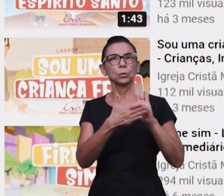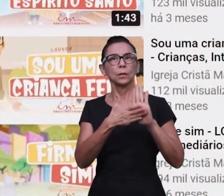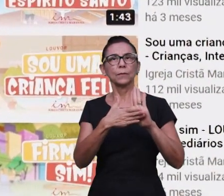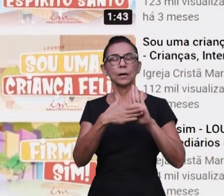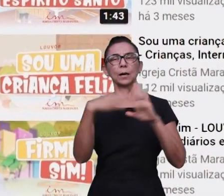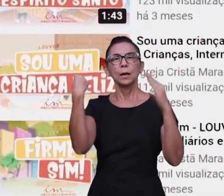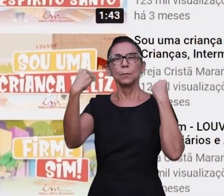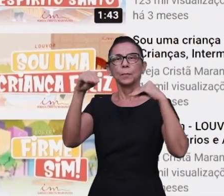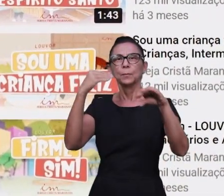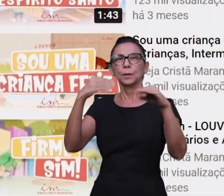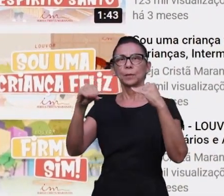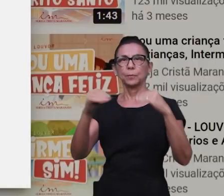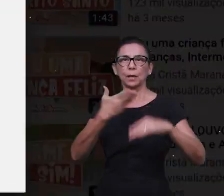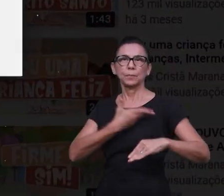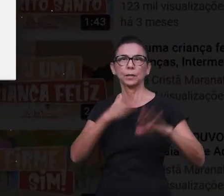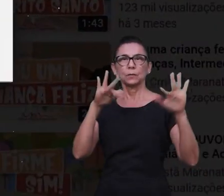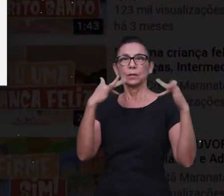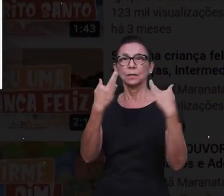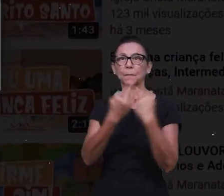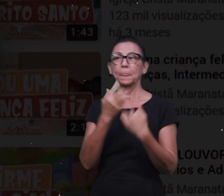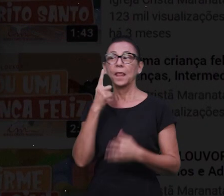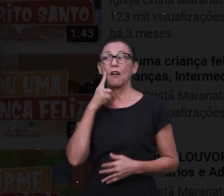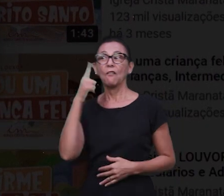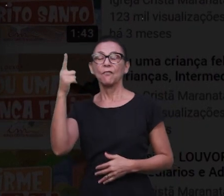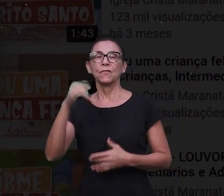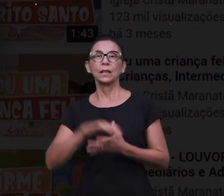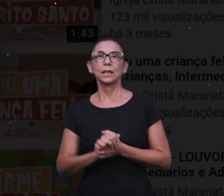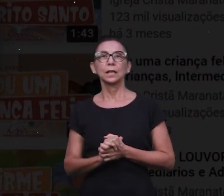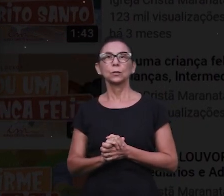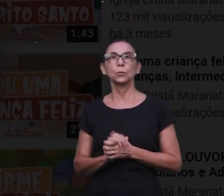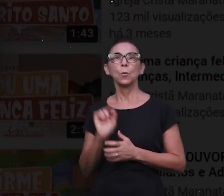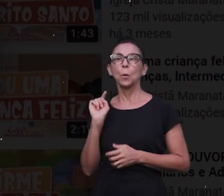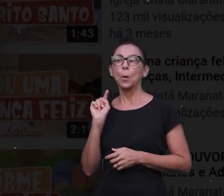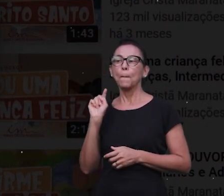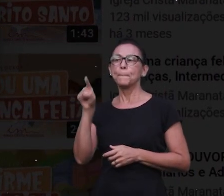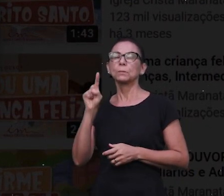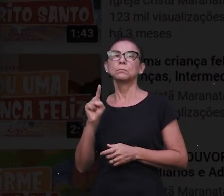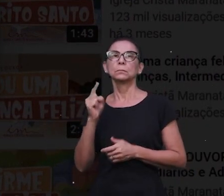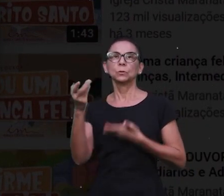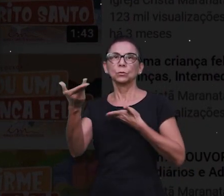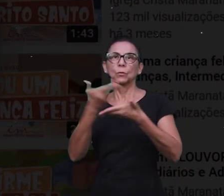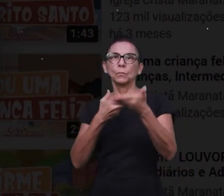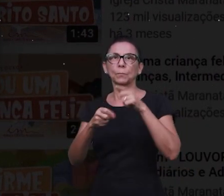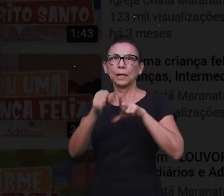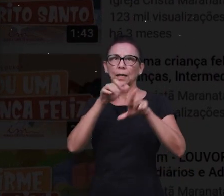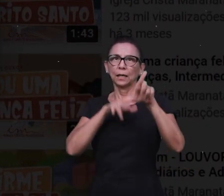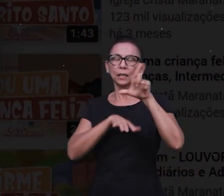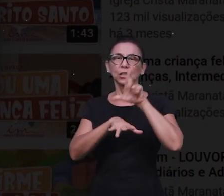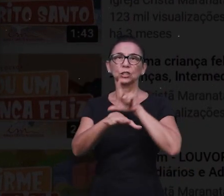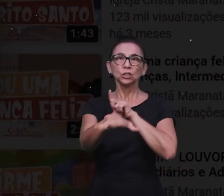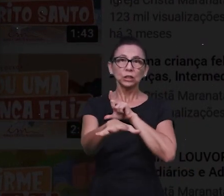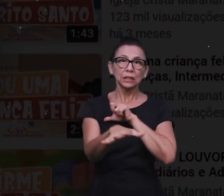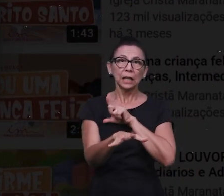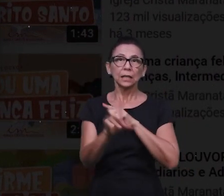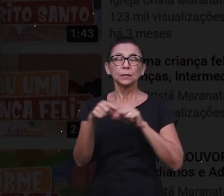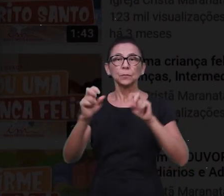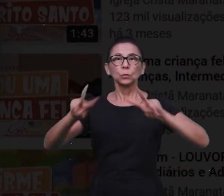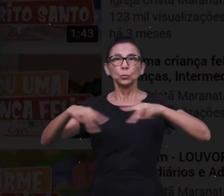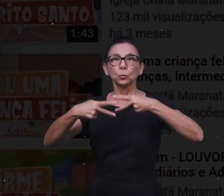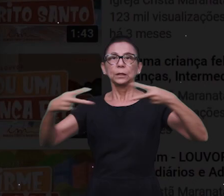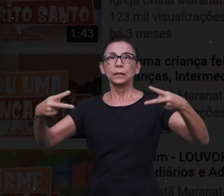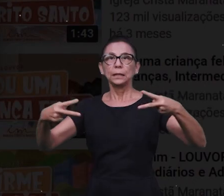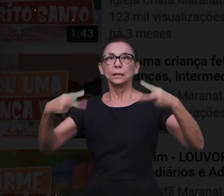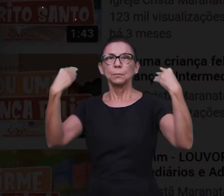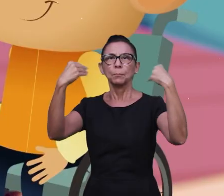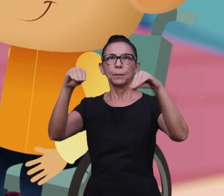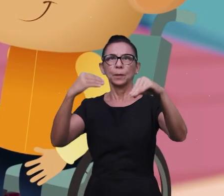ou amigo, é só clicar no botão compartilhar e depois em copiar o link e ele já fica pronto para você colar no WhatsApp. Simples